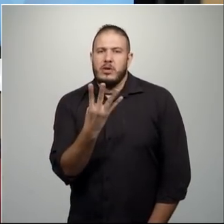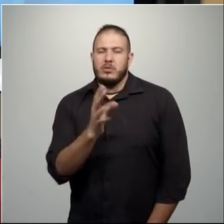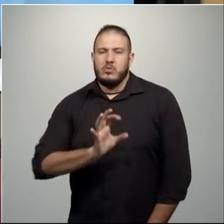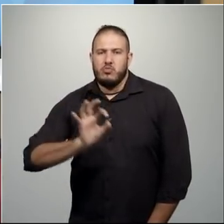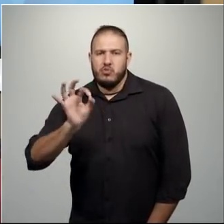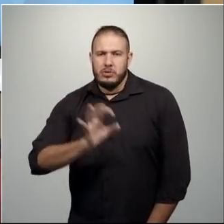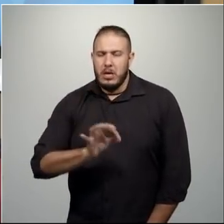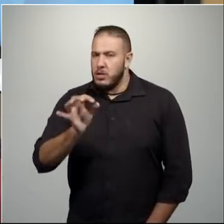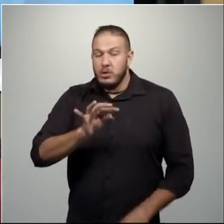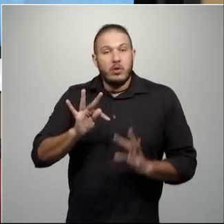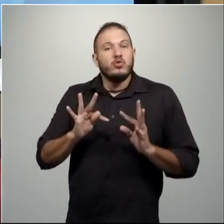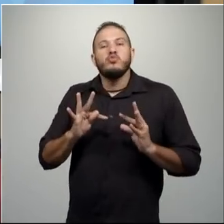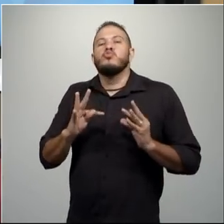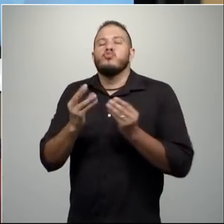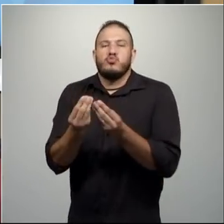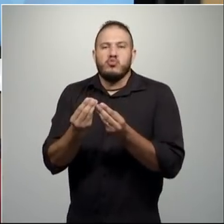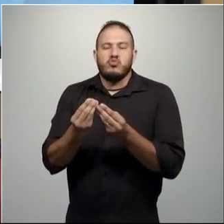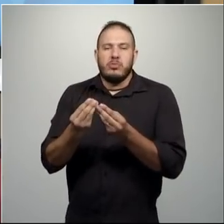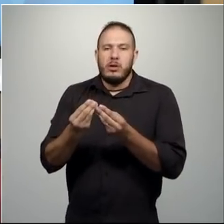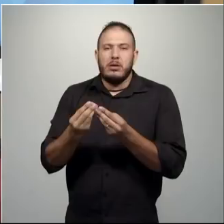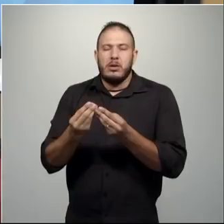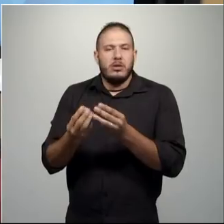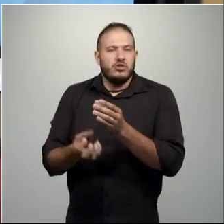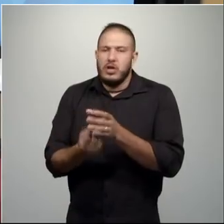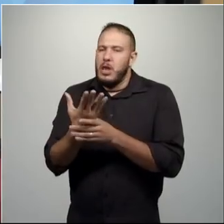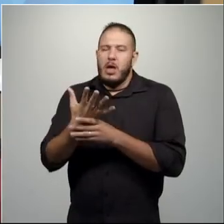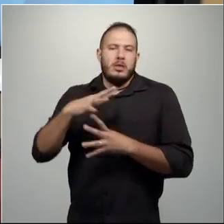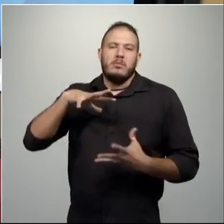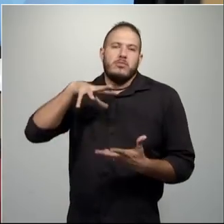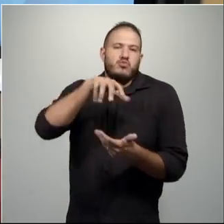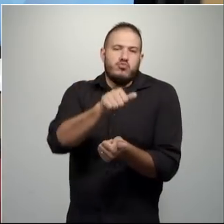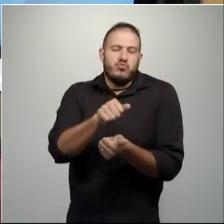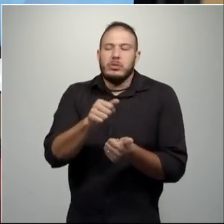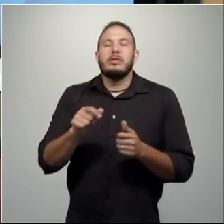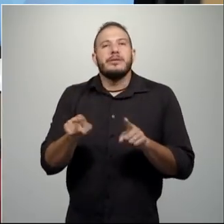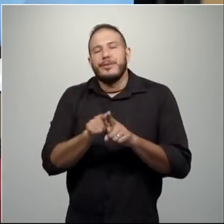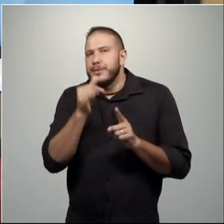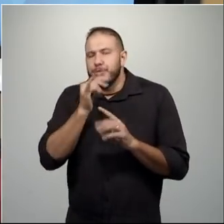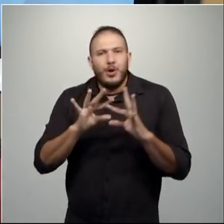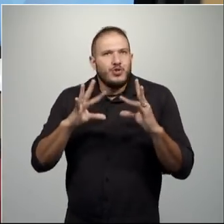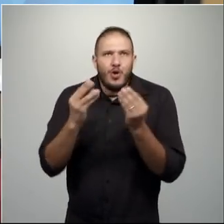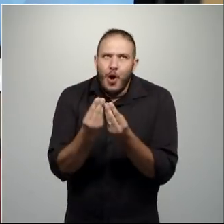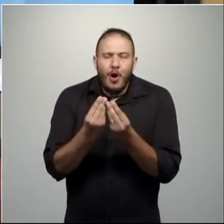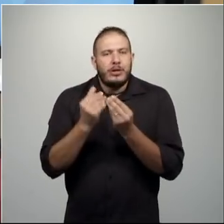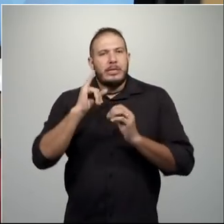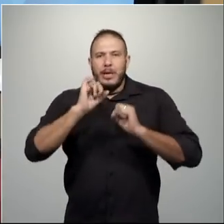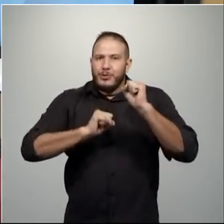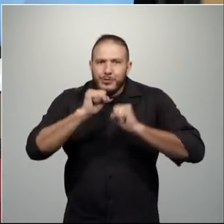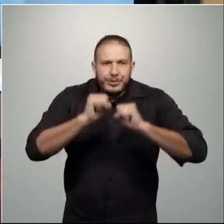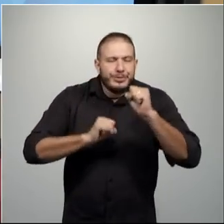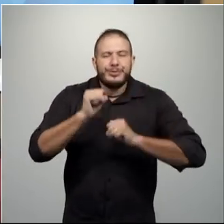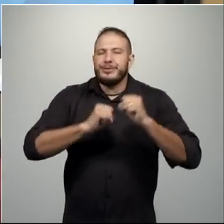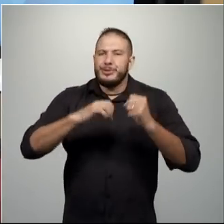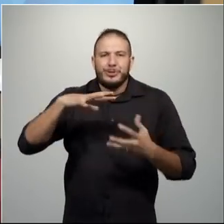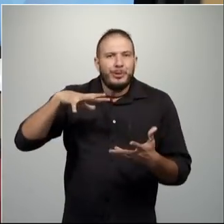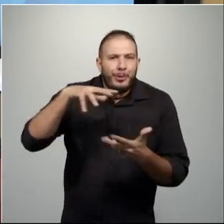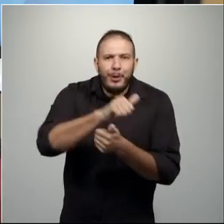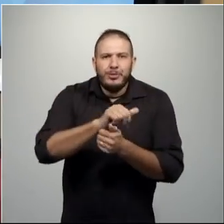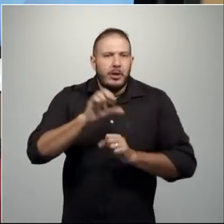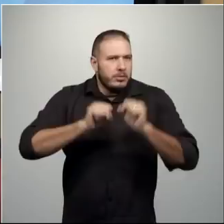de tudo que é gerado hoje pela humanidade então todas as usinas do mundo geram uma certa quantidade de